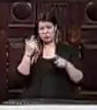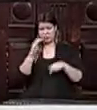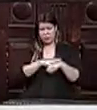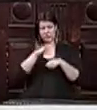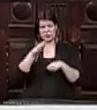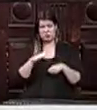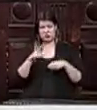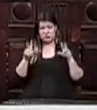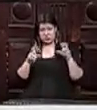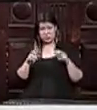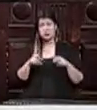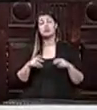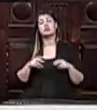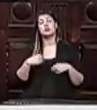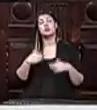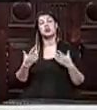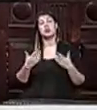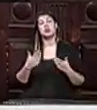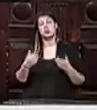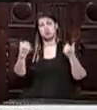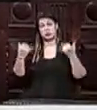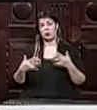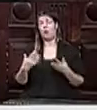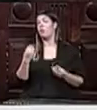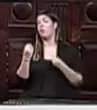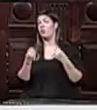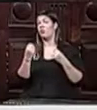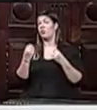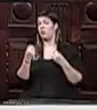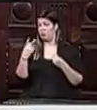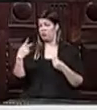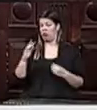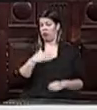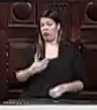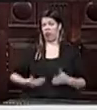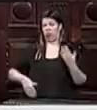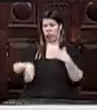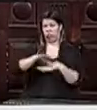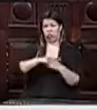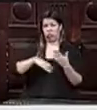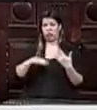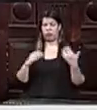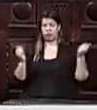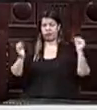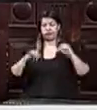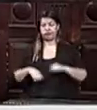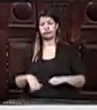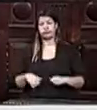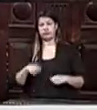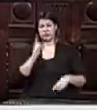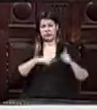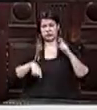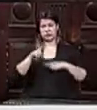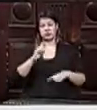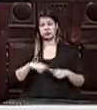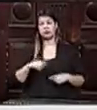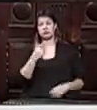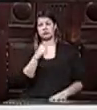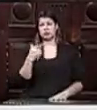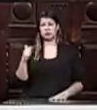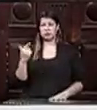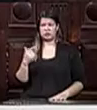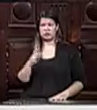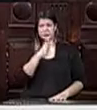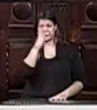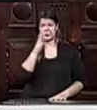aqui ressaltar como que um governo já desastrado, um governo descoordenado, desbussolado, como disse